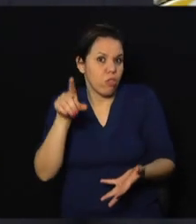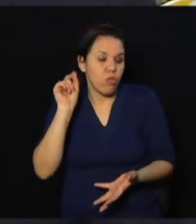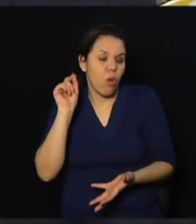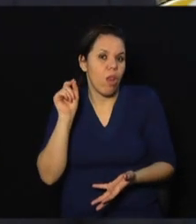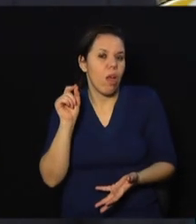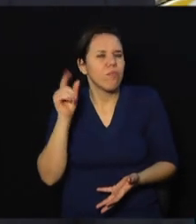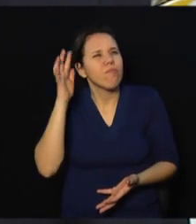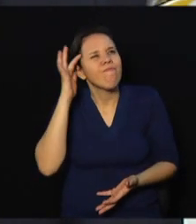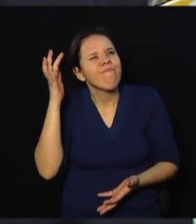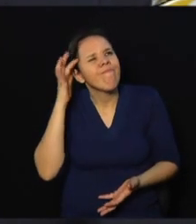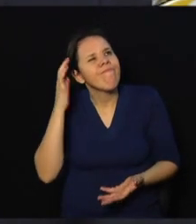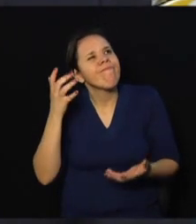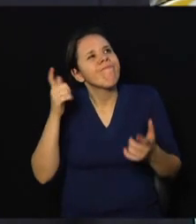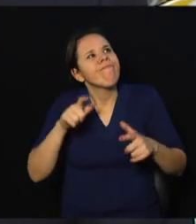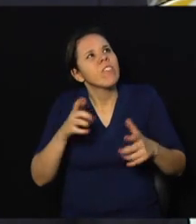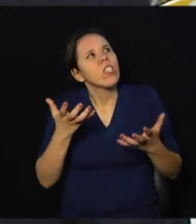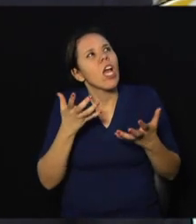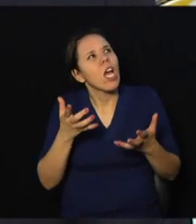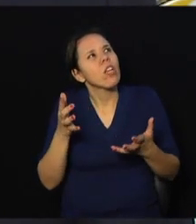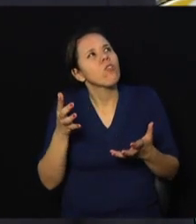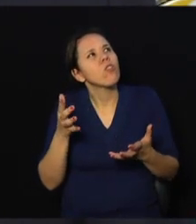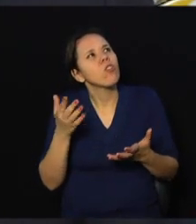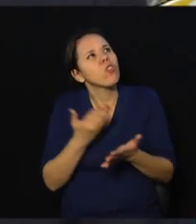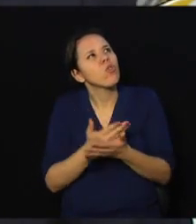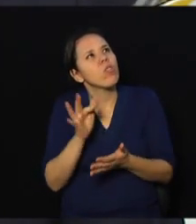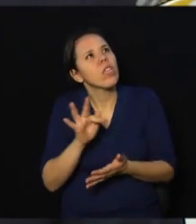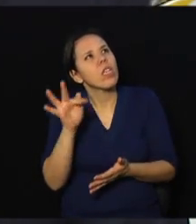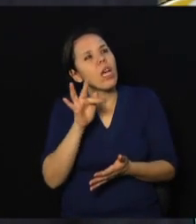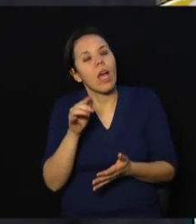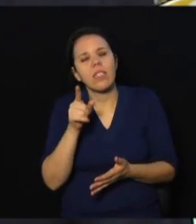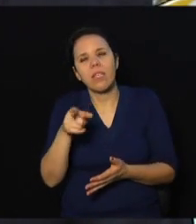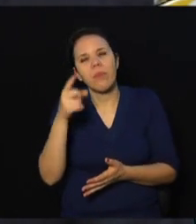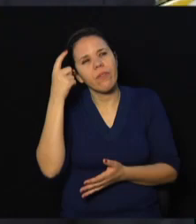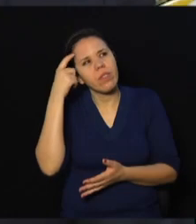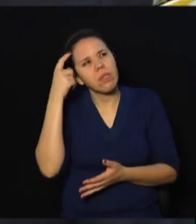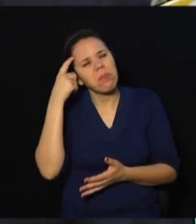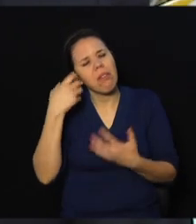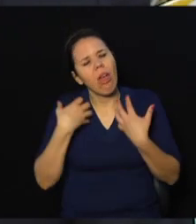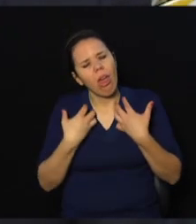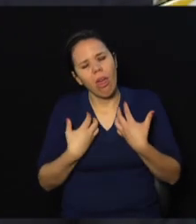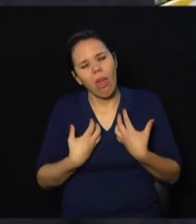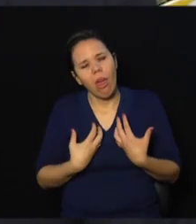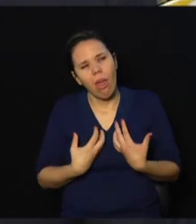Se projete onde você quer estar. E toda vez que você se sentir cansado ou